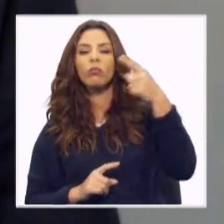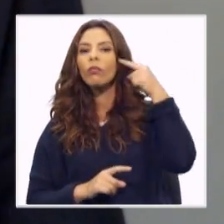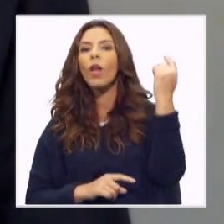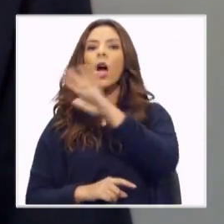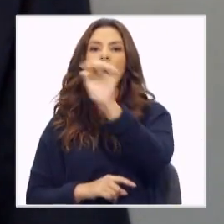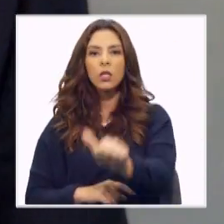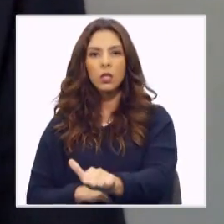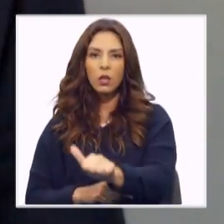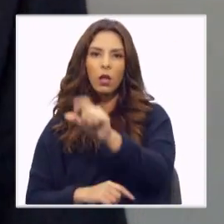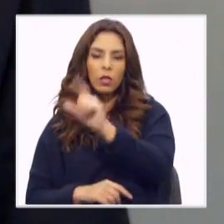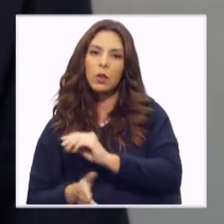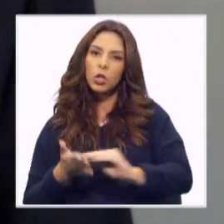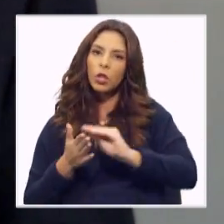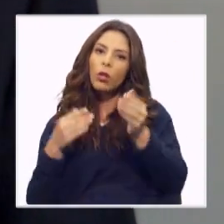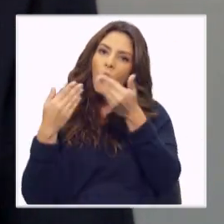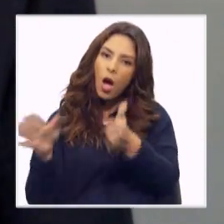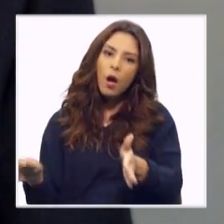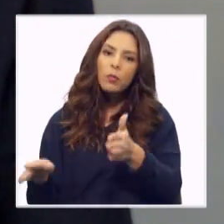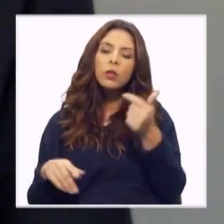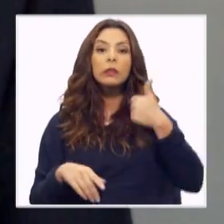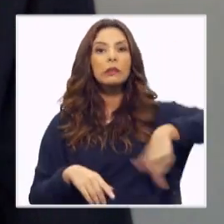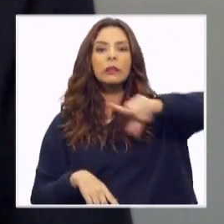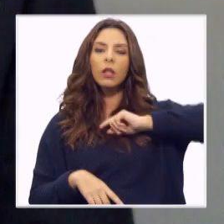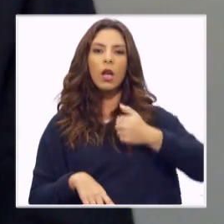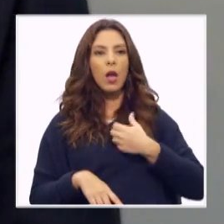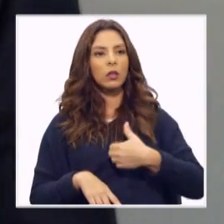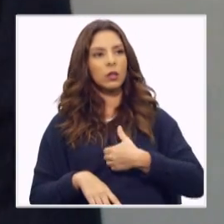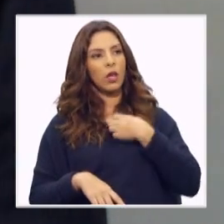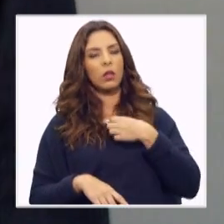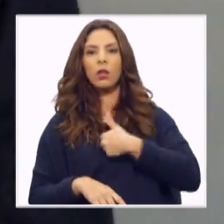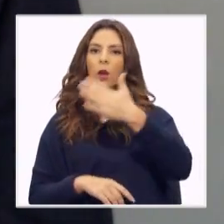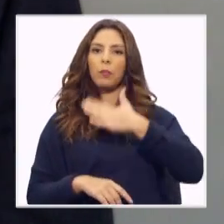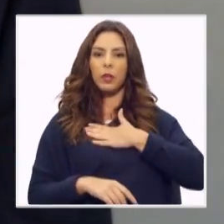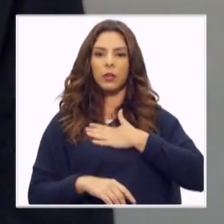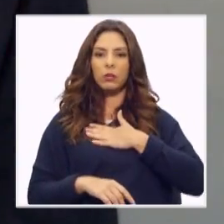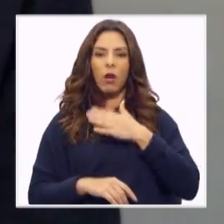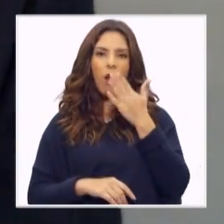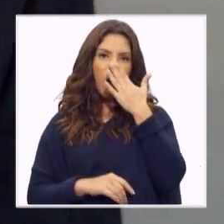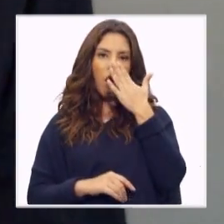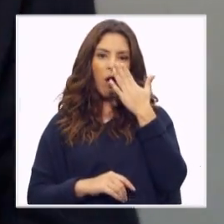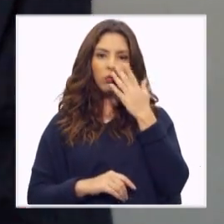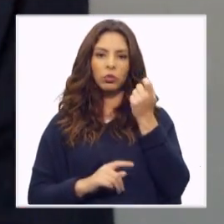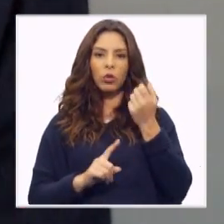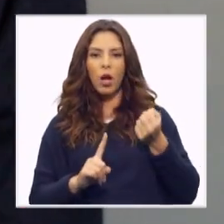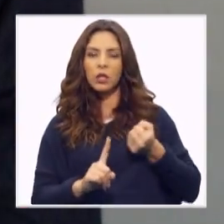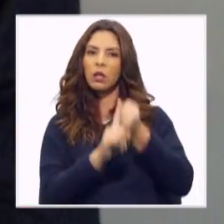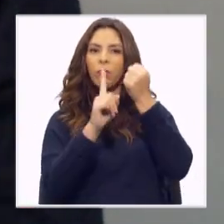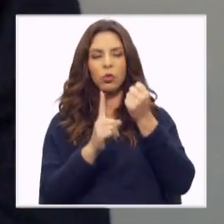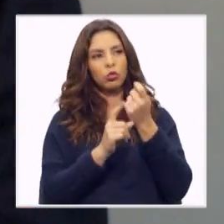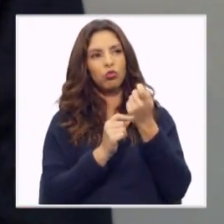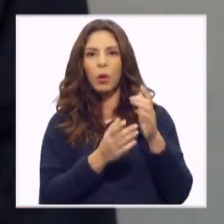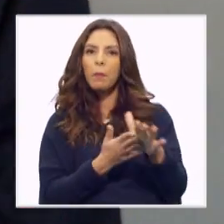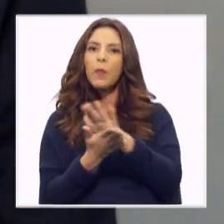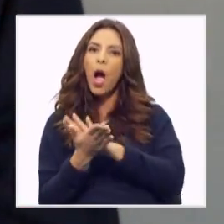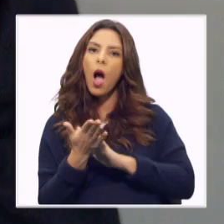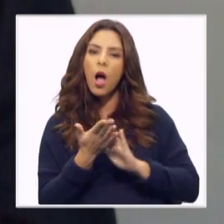na Ásia. E depois, portanto, isso como empresa, mas isto no fundo é uma expressão dos